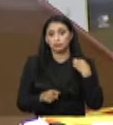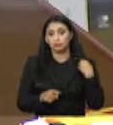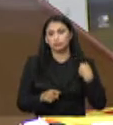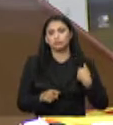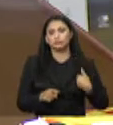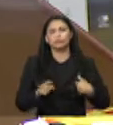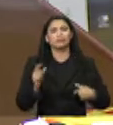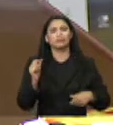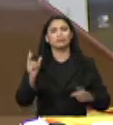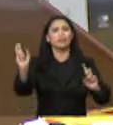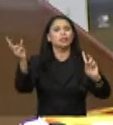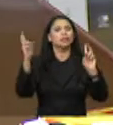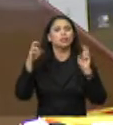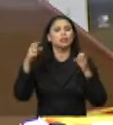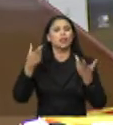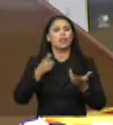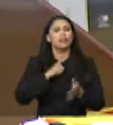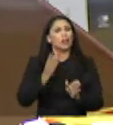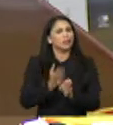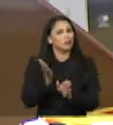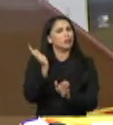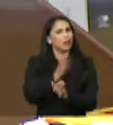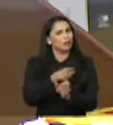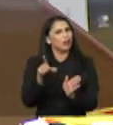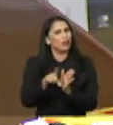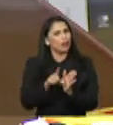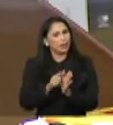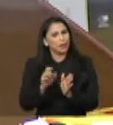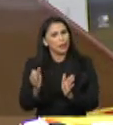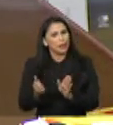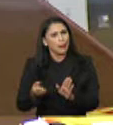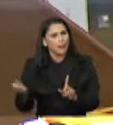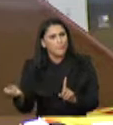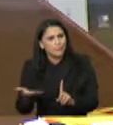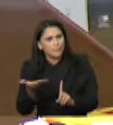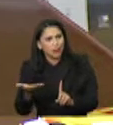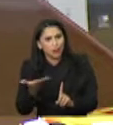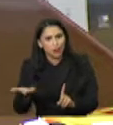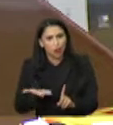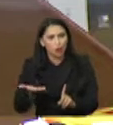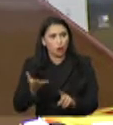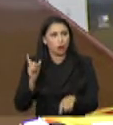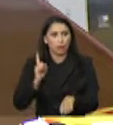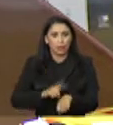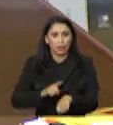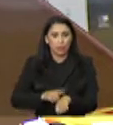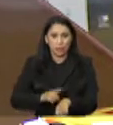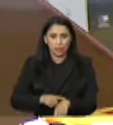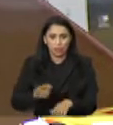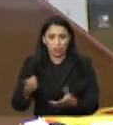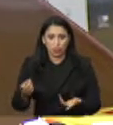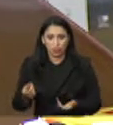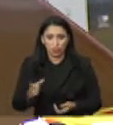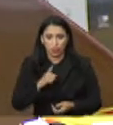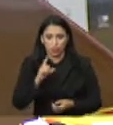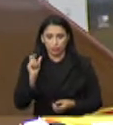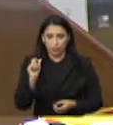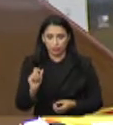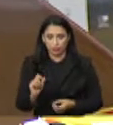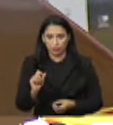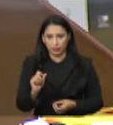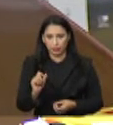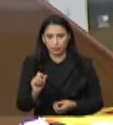discutível se Aqui estamos tratando propriamente de uma retroação da lei mais benigna ou da aplicação imediata dela porque na verdade enquanto não